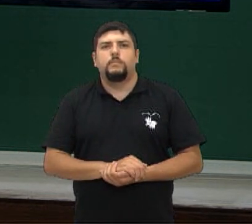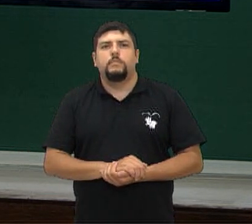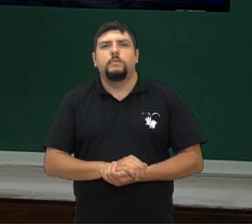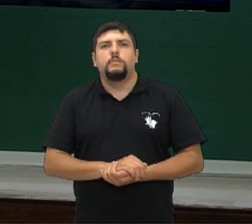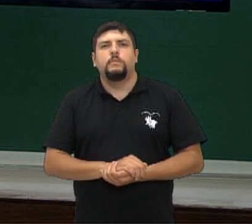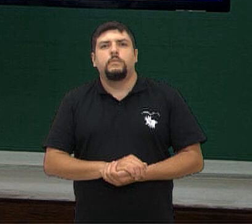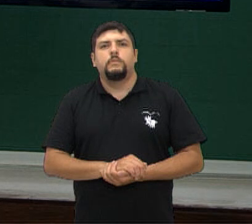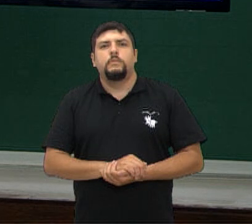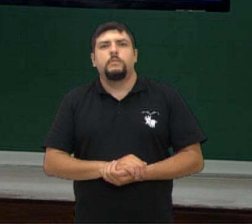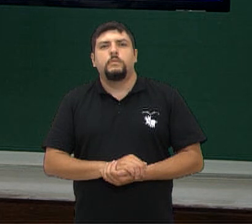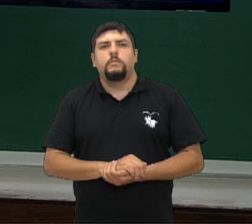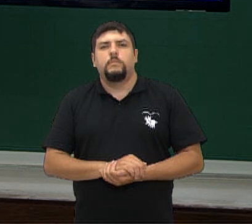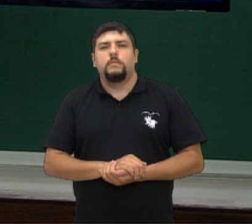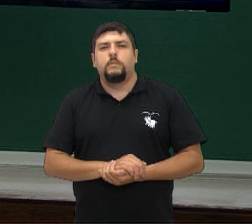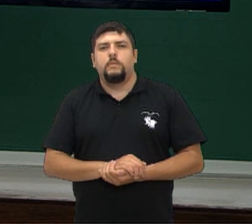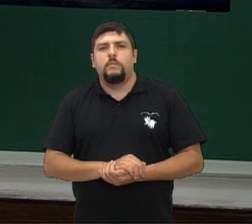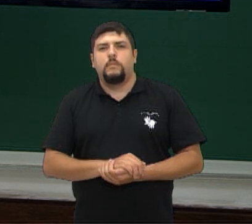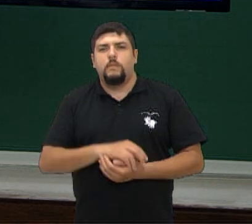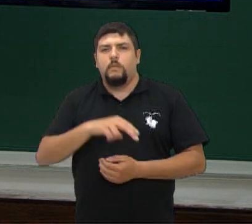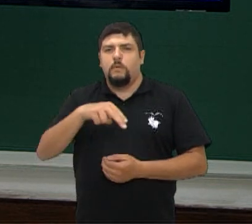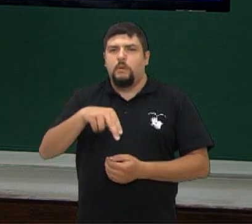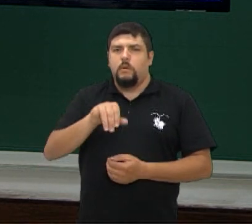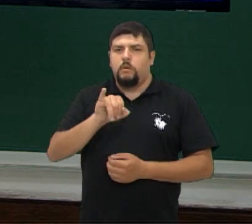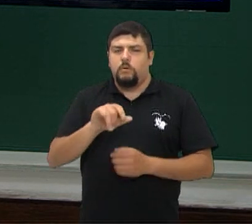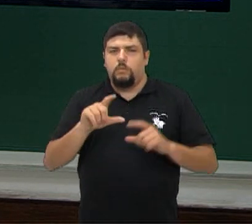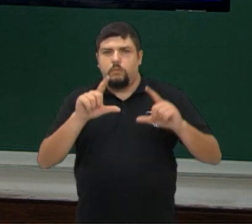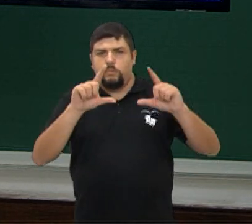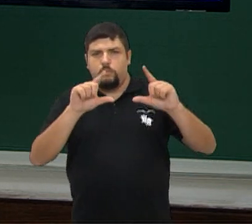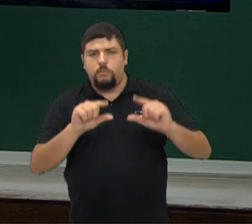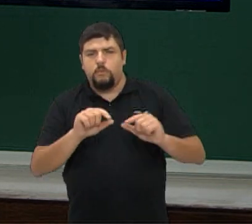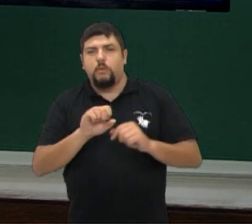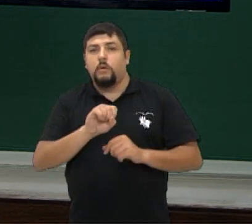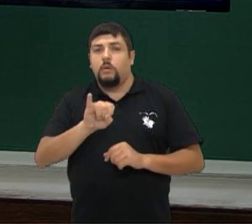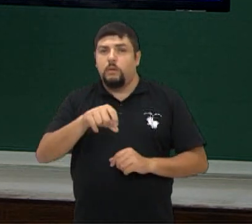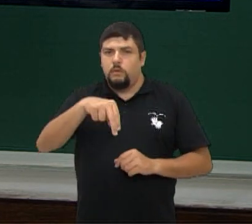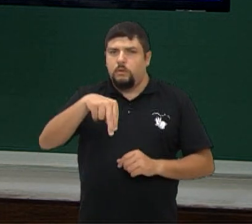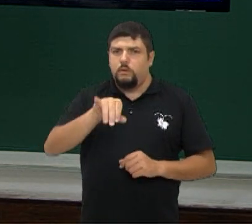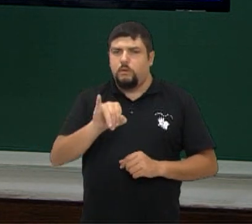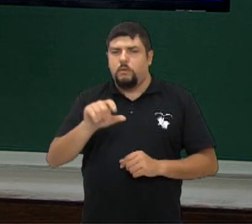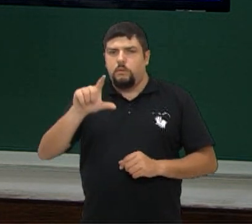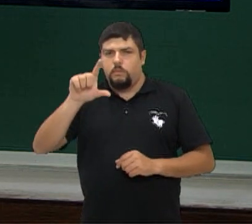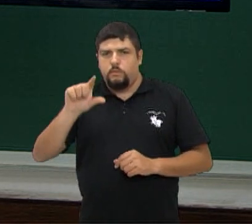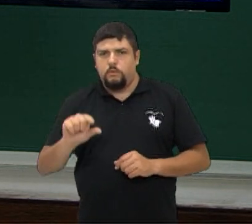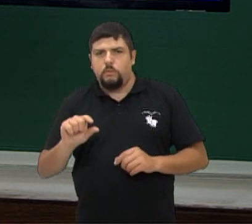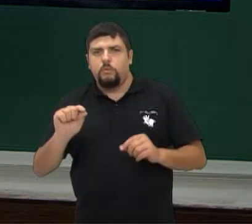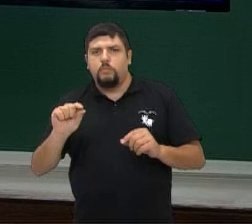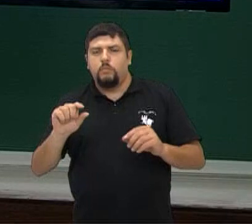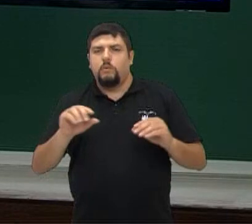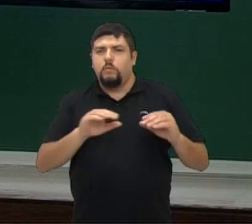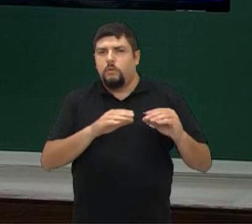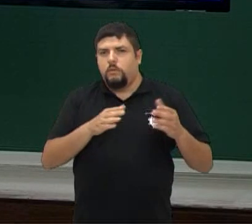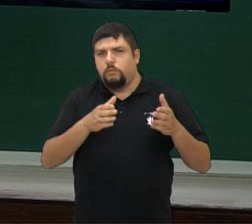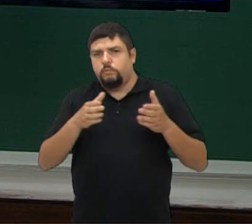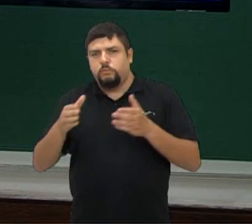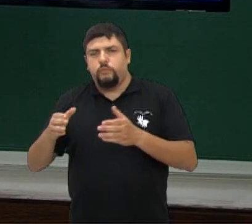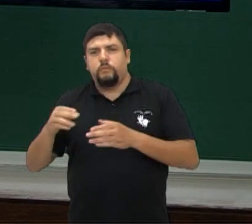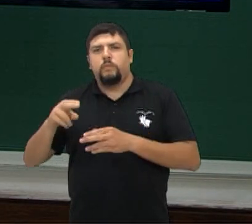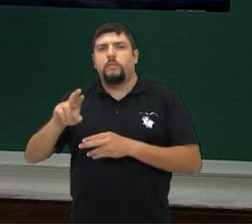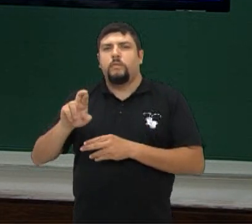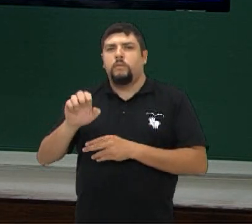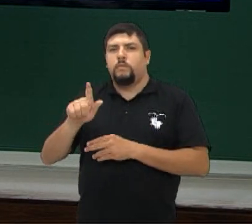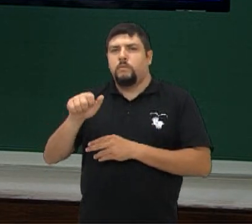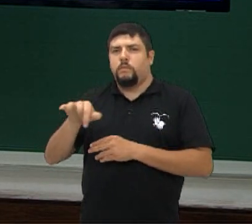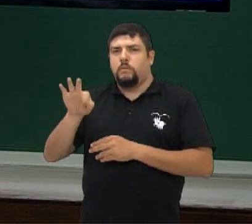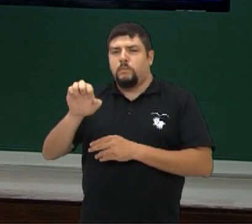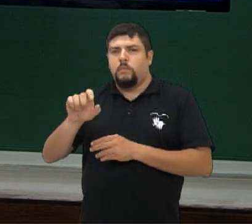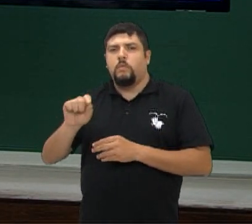substâncias. Nitrogênio diminui. Se o nitrogênio diminui, eu vou deslocar no sentido dos reagentes, ou seja, eu tenho que repor a